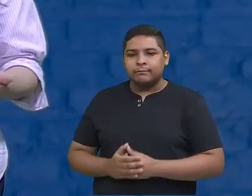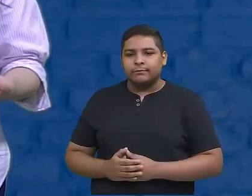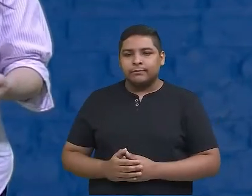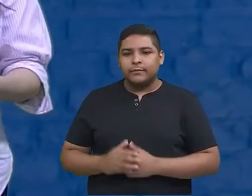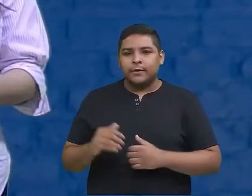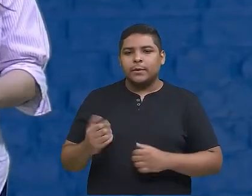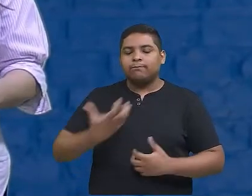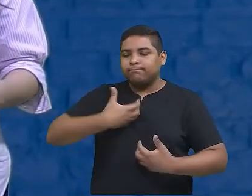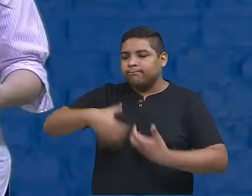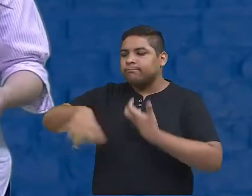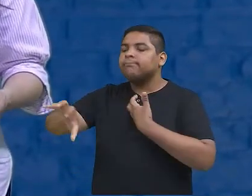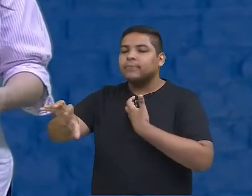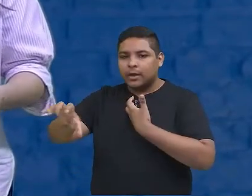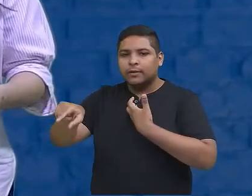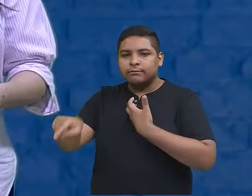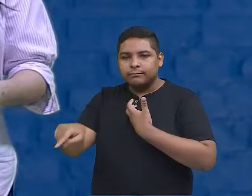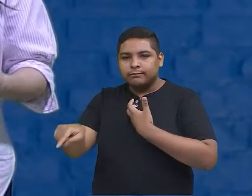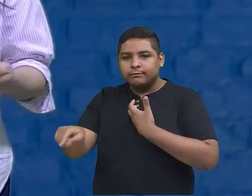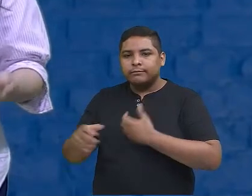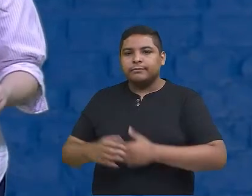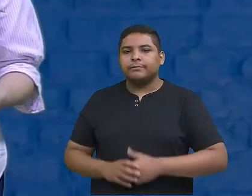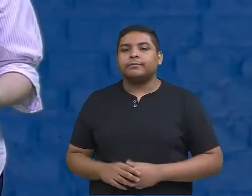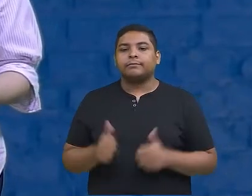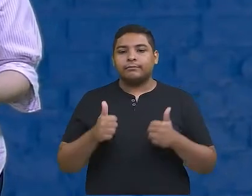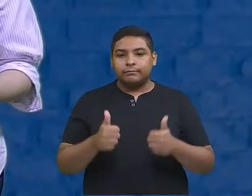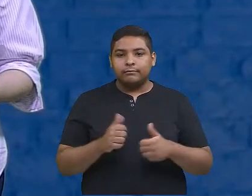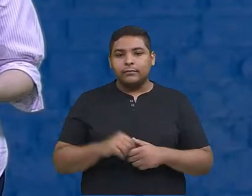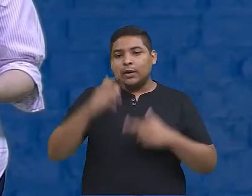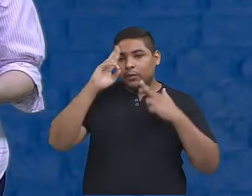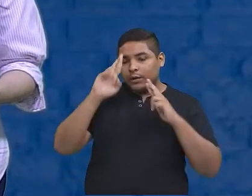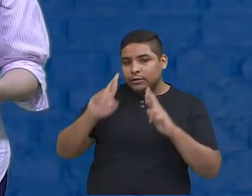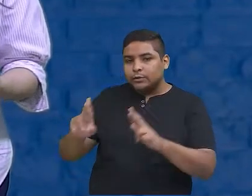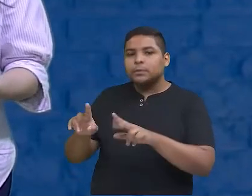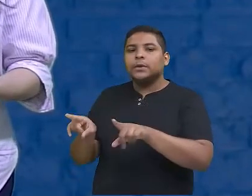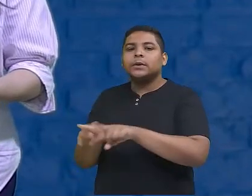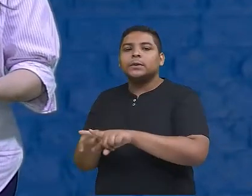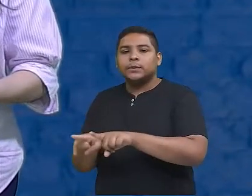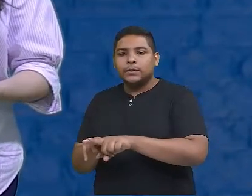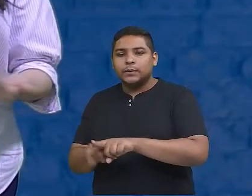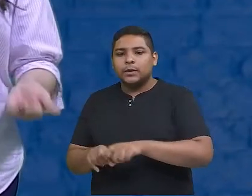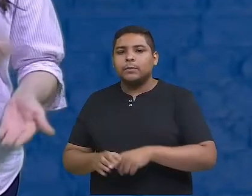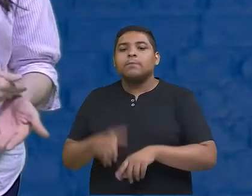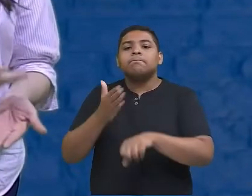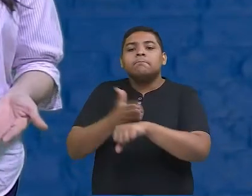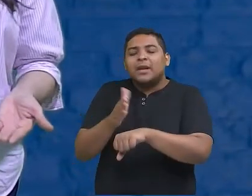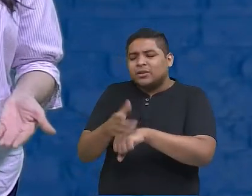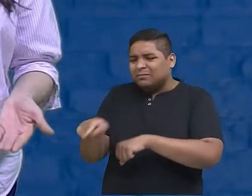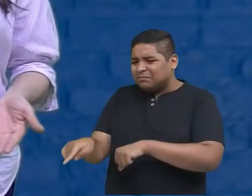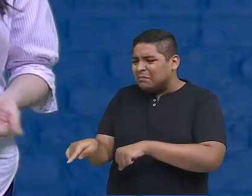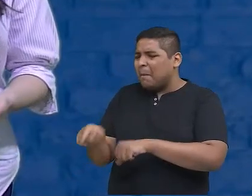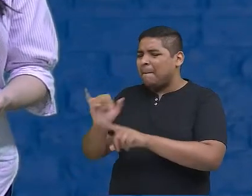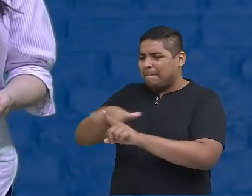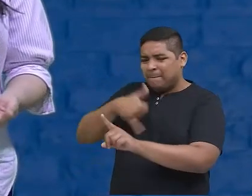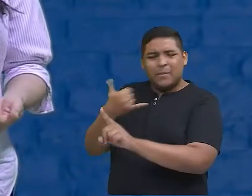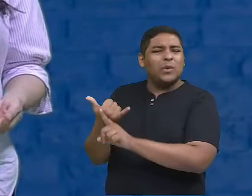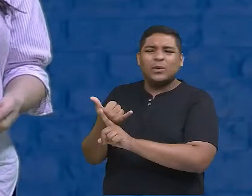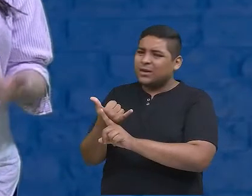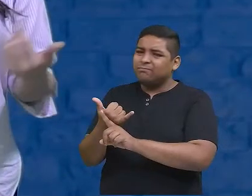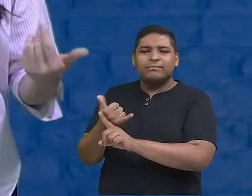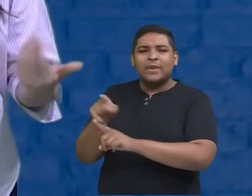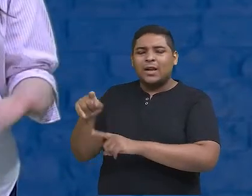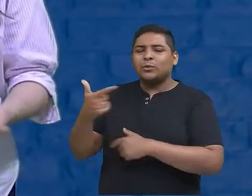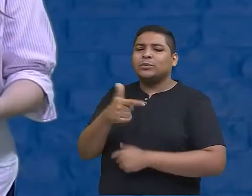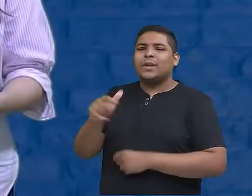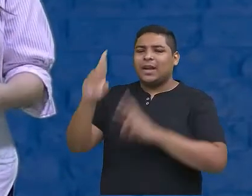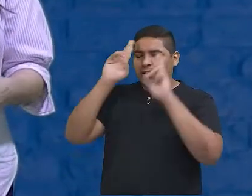bullying com outras pessoas, tá bom? E o respeito também. Se eu pratico bullying, já não tenho mais respeito pelos meus